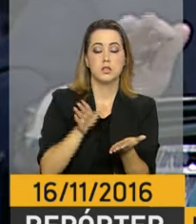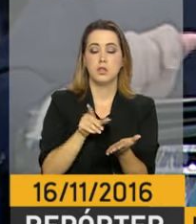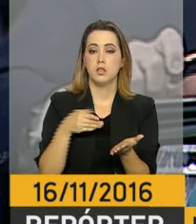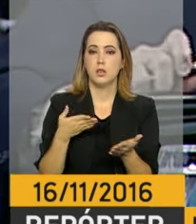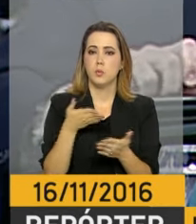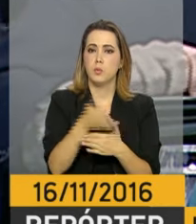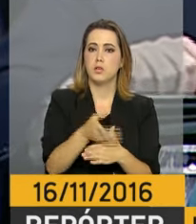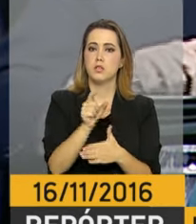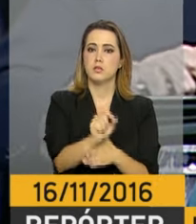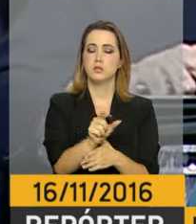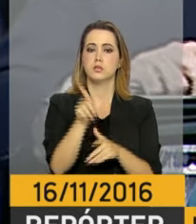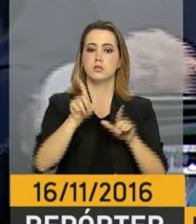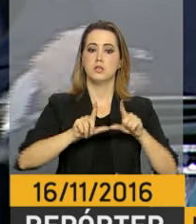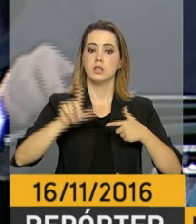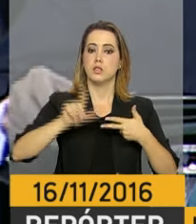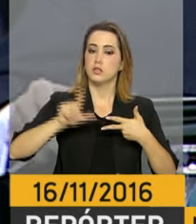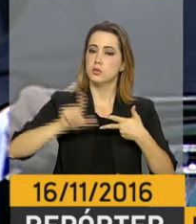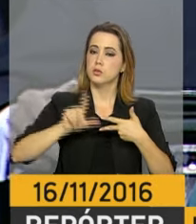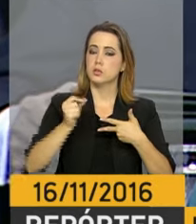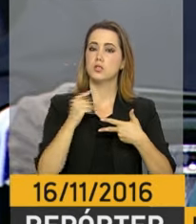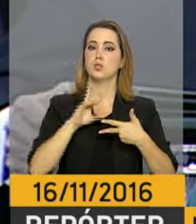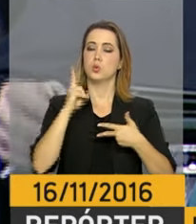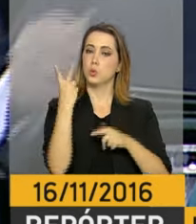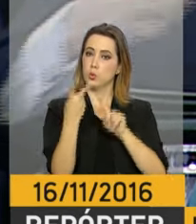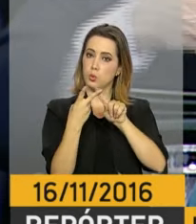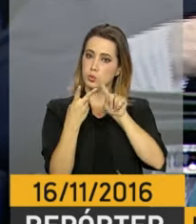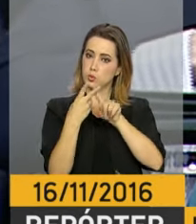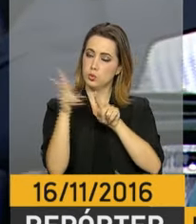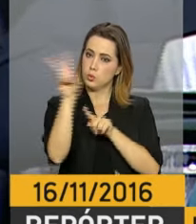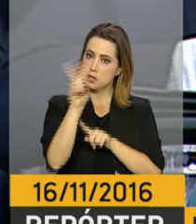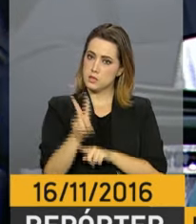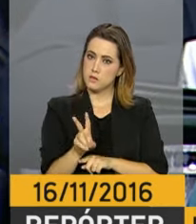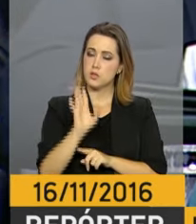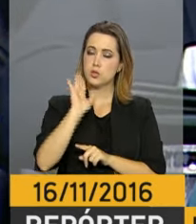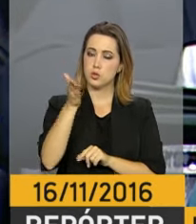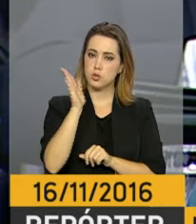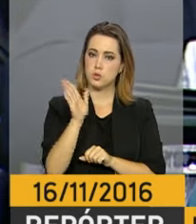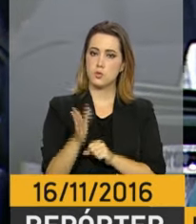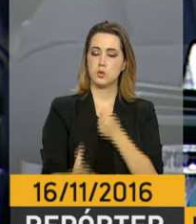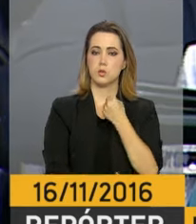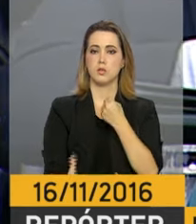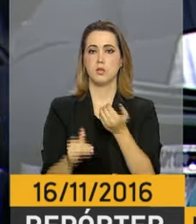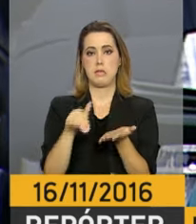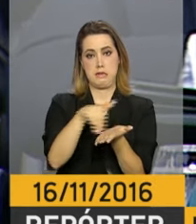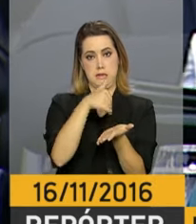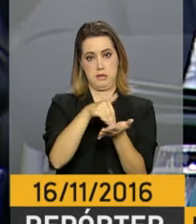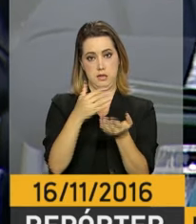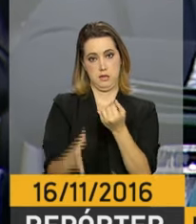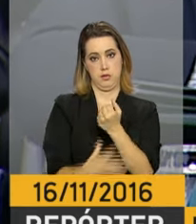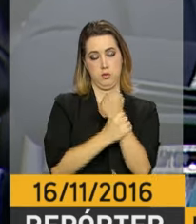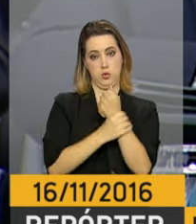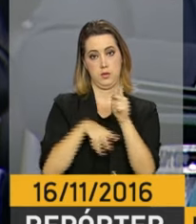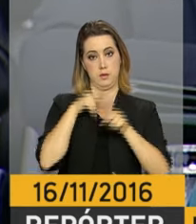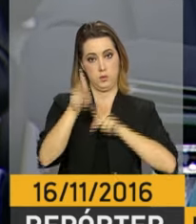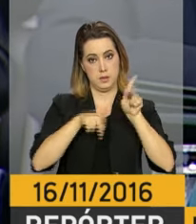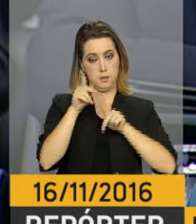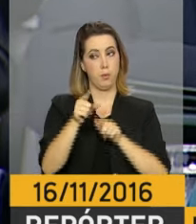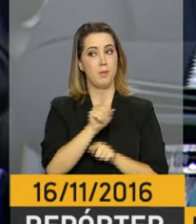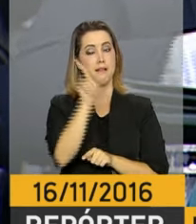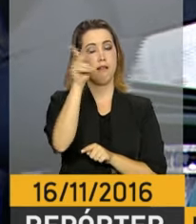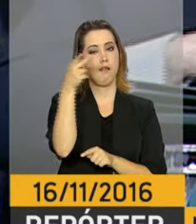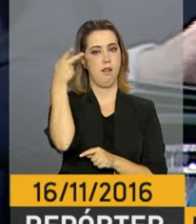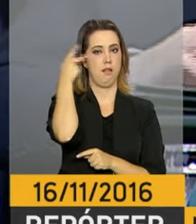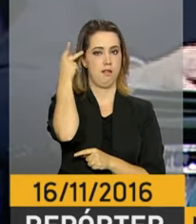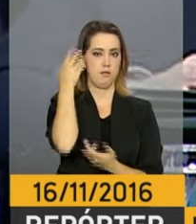secretário da segurança pública em São Paulo há bastante tempo atrás e e claro que naquela época havia insegurança mas não